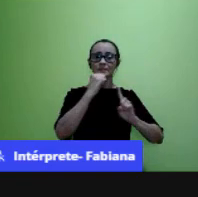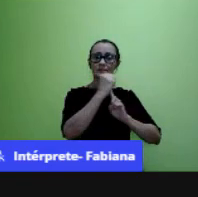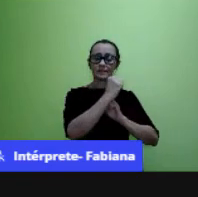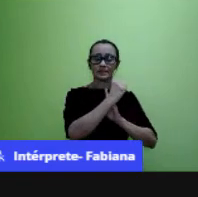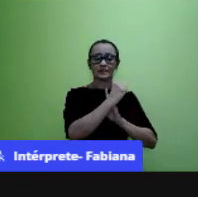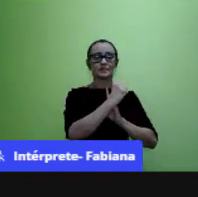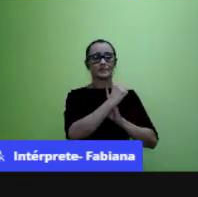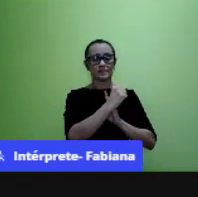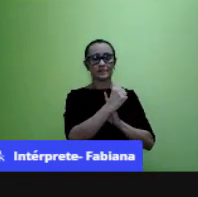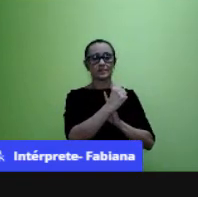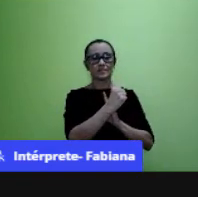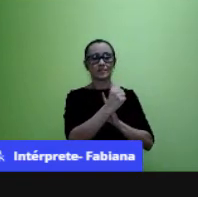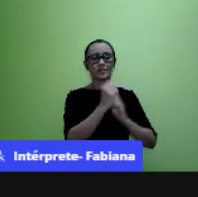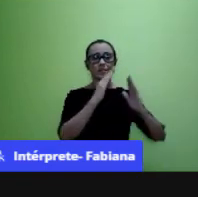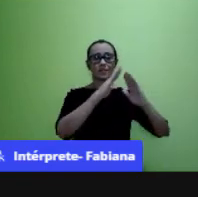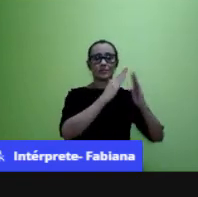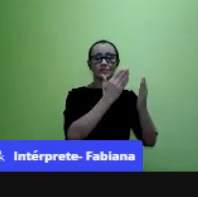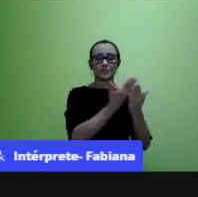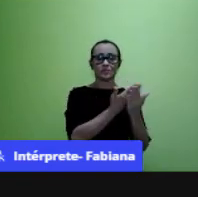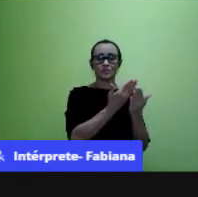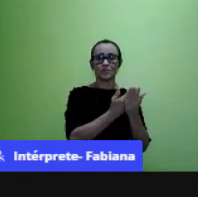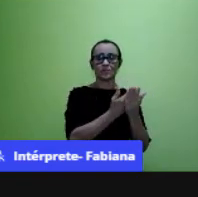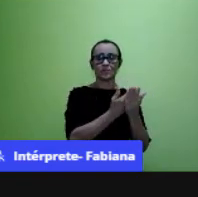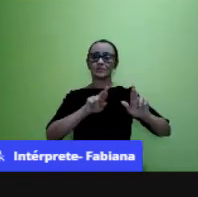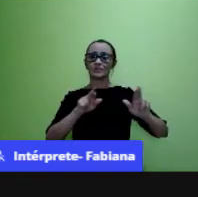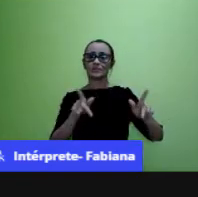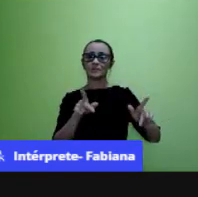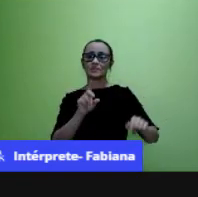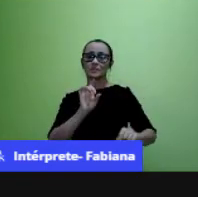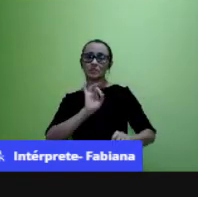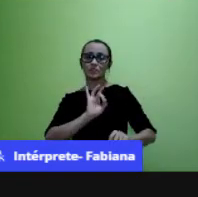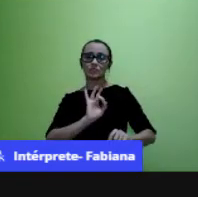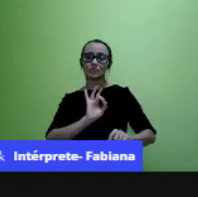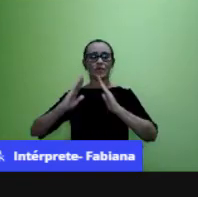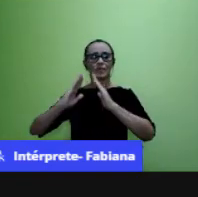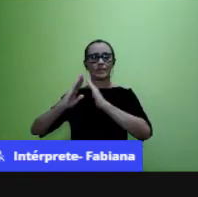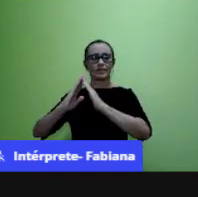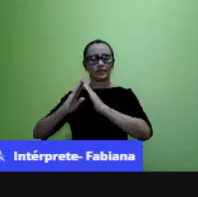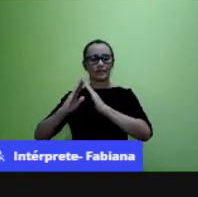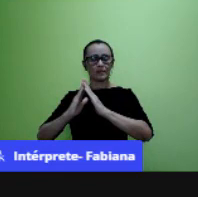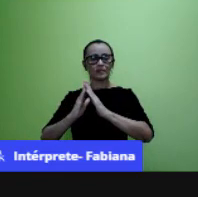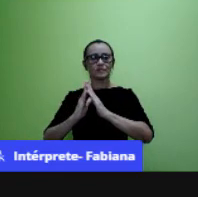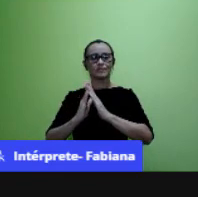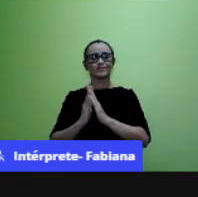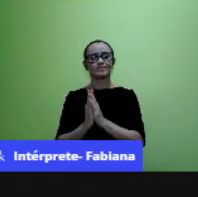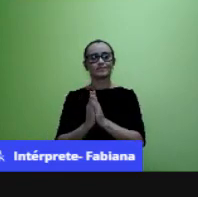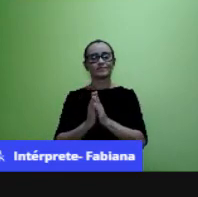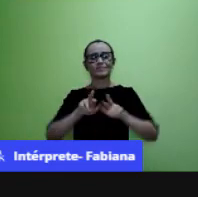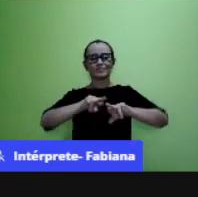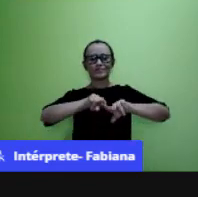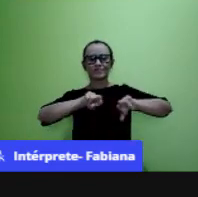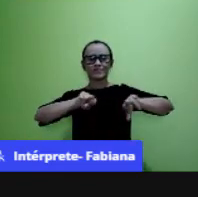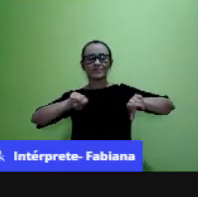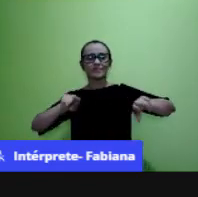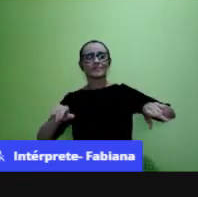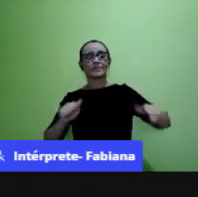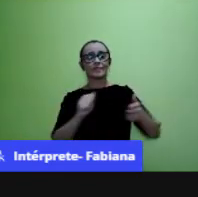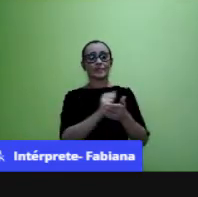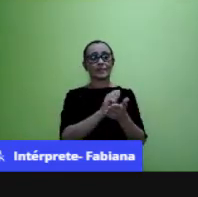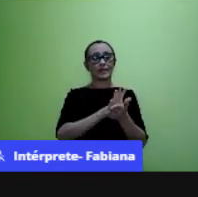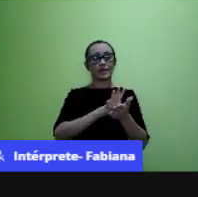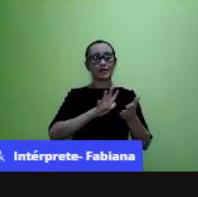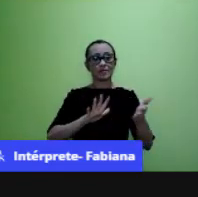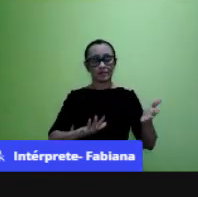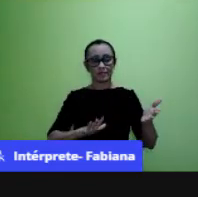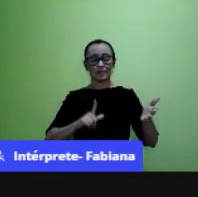que era com o pai, com a mãe, com os irmãos. Ela vai ter outras atividades, né? Que envolve outro